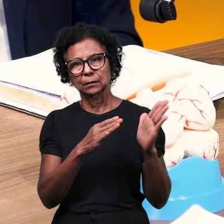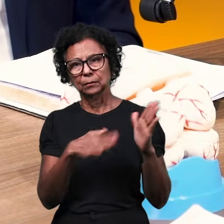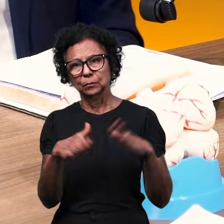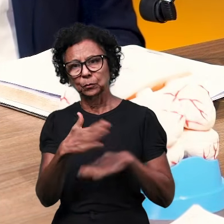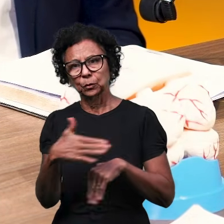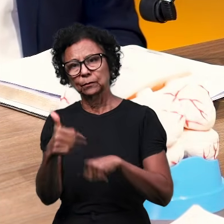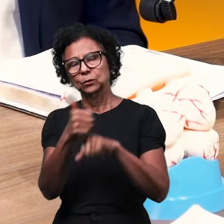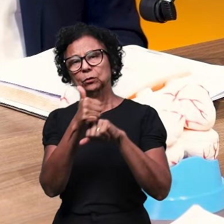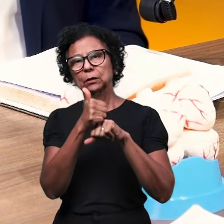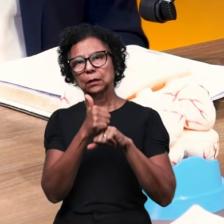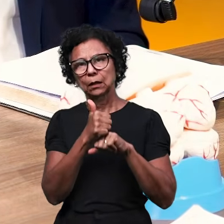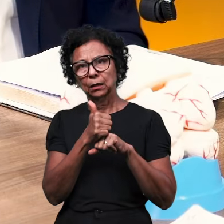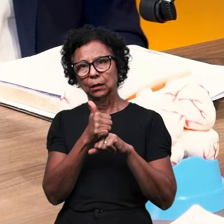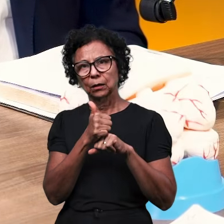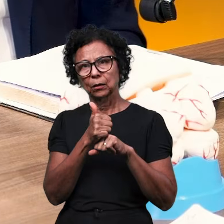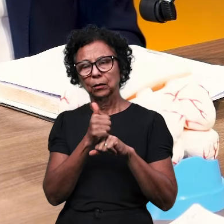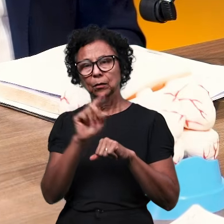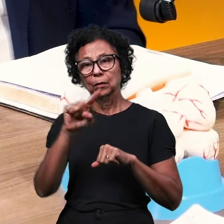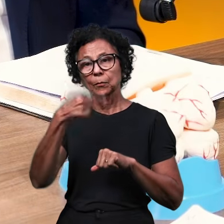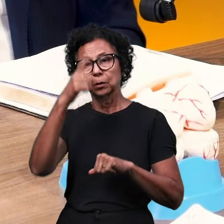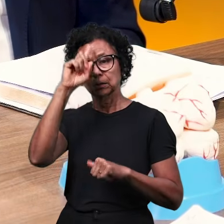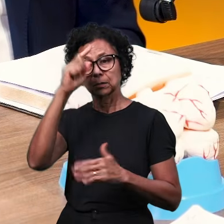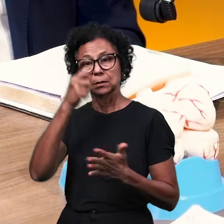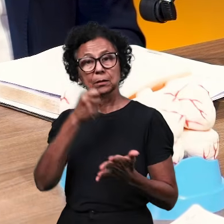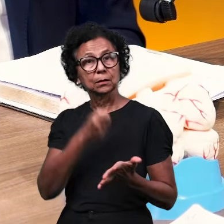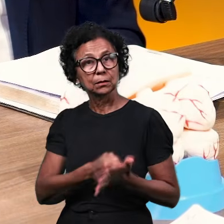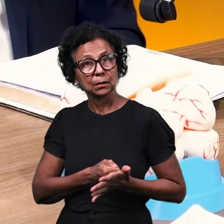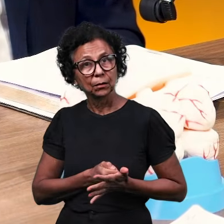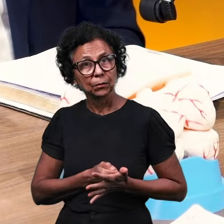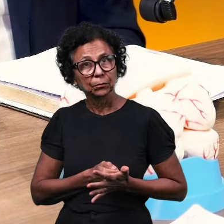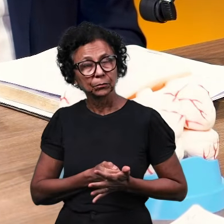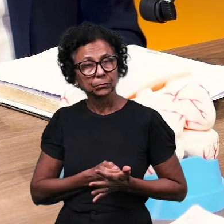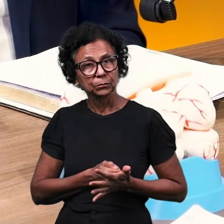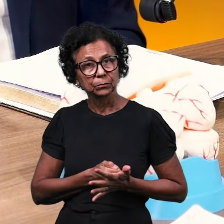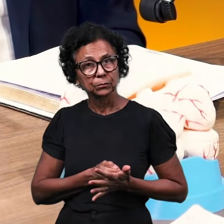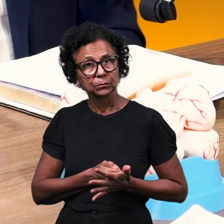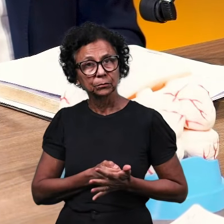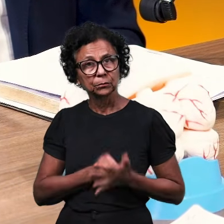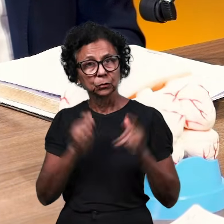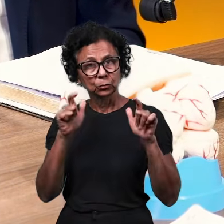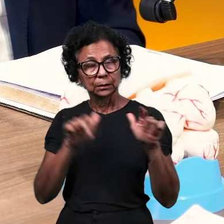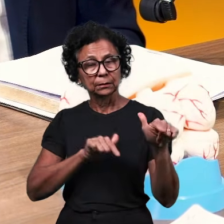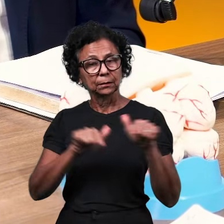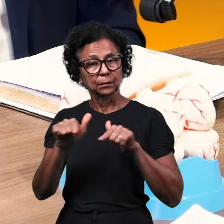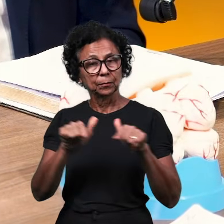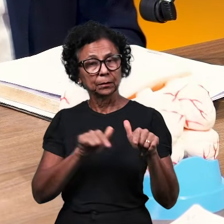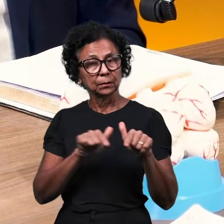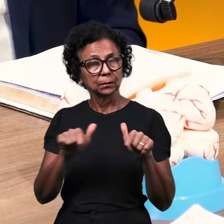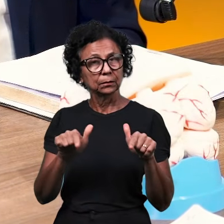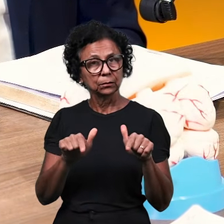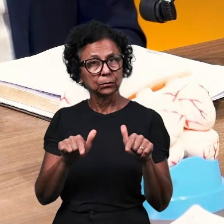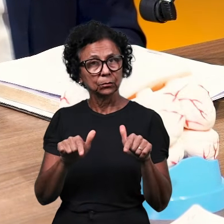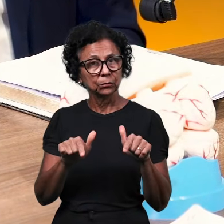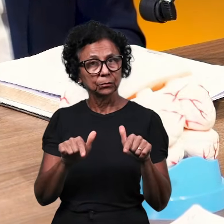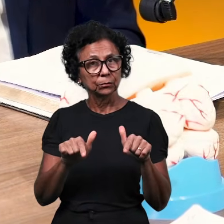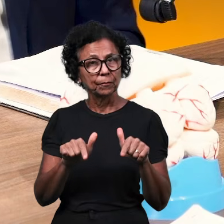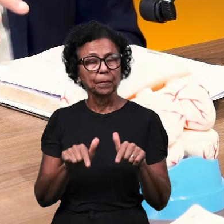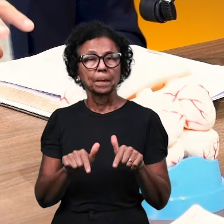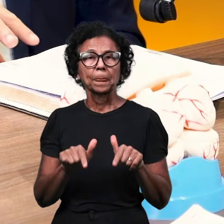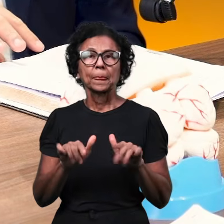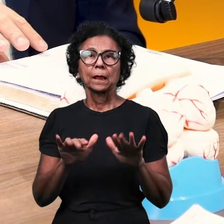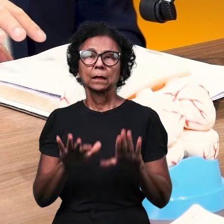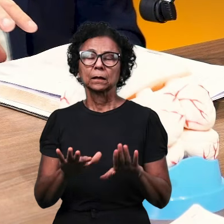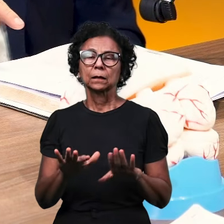não saber qual que é o seu próximo passo dentro do lugar onde você está trabalhando. Então, isso é